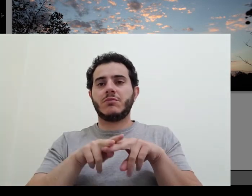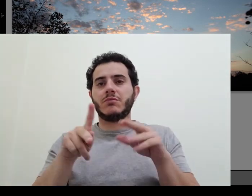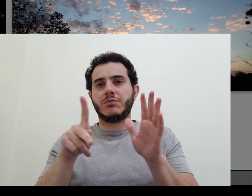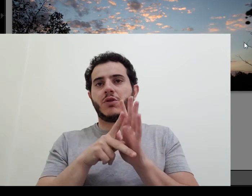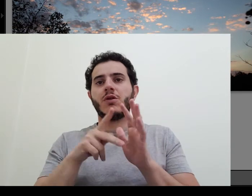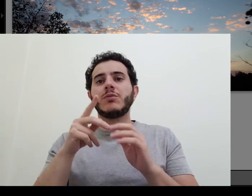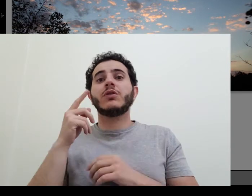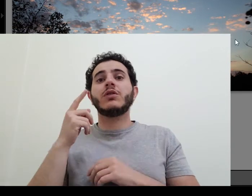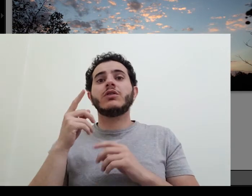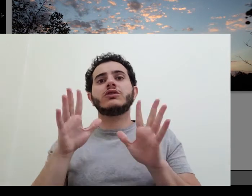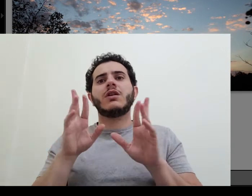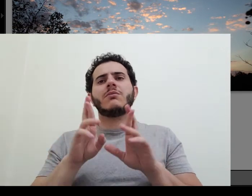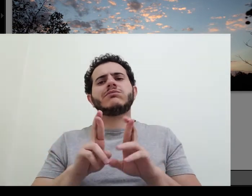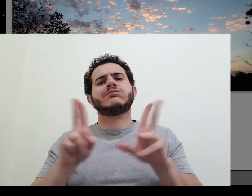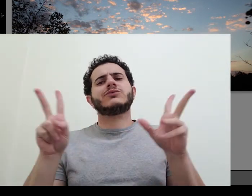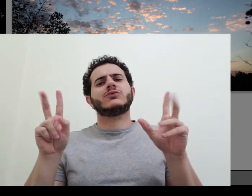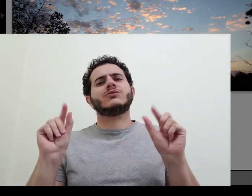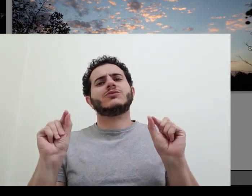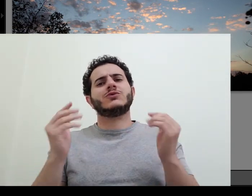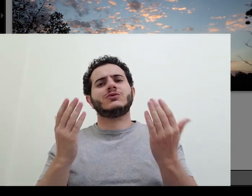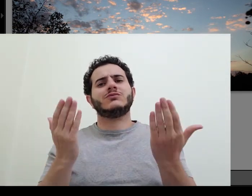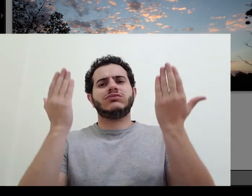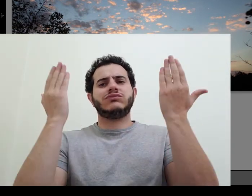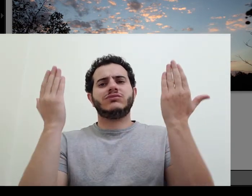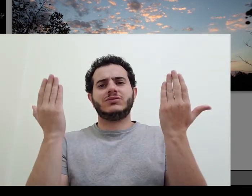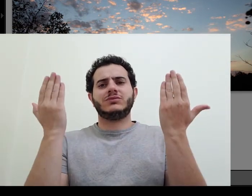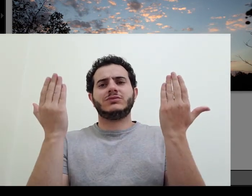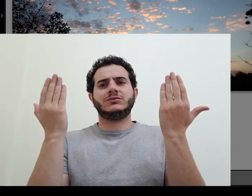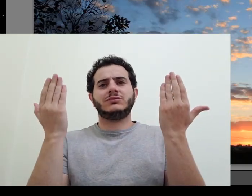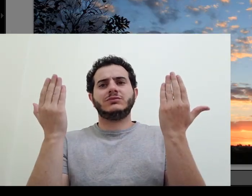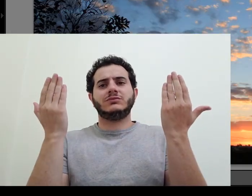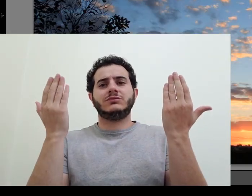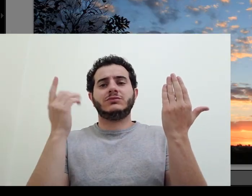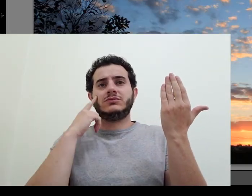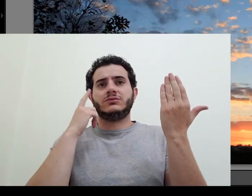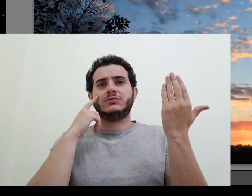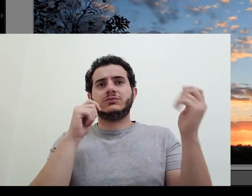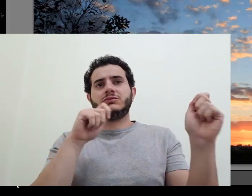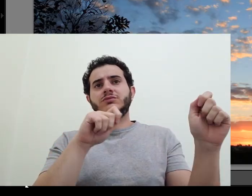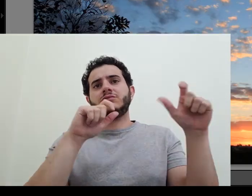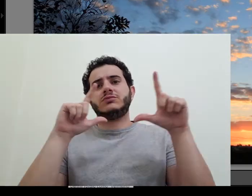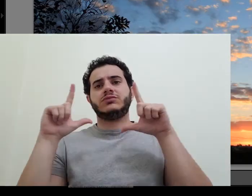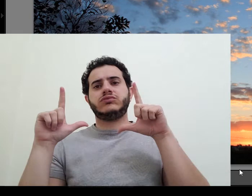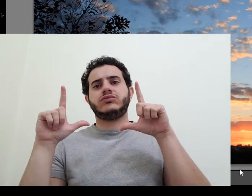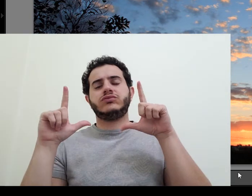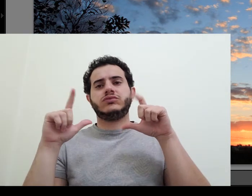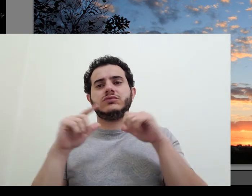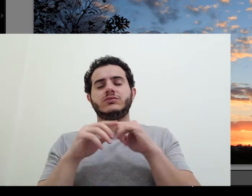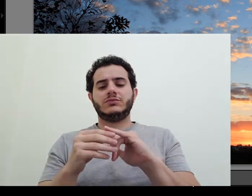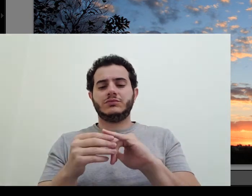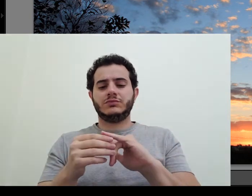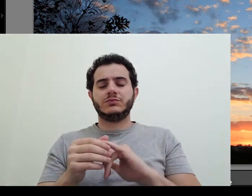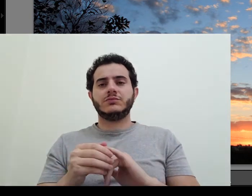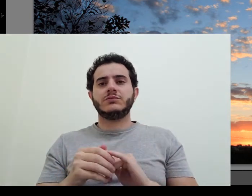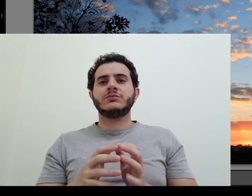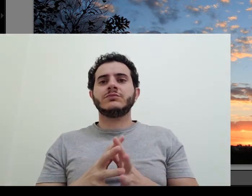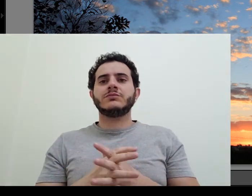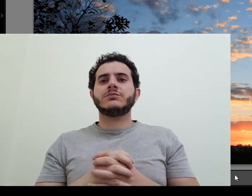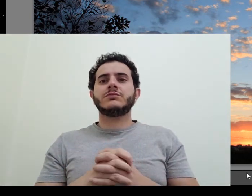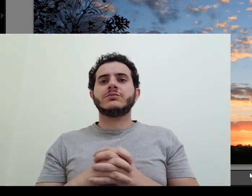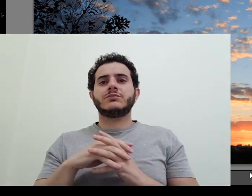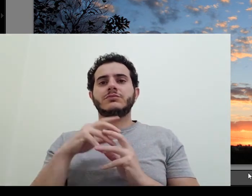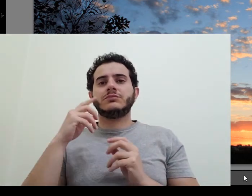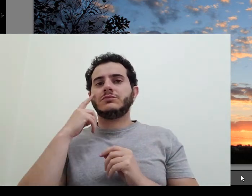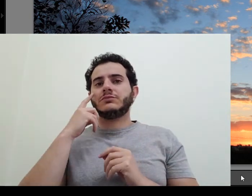5500. Repara como já mudou a foto. Eu vou botar aqui para o antes e depois você vê nessa barrinha de ferramentas aqui embaixo,